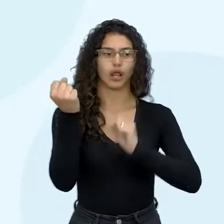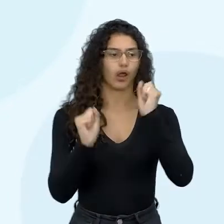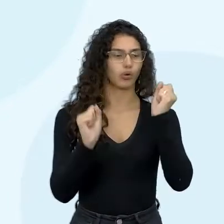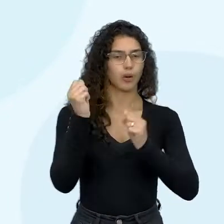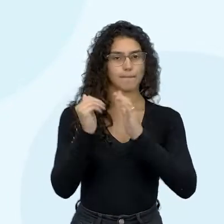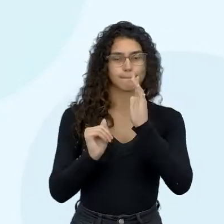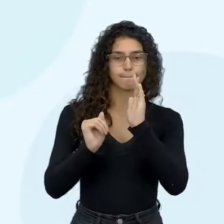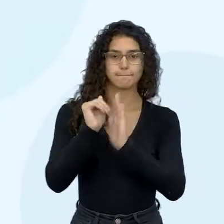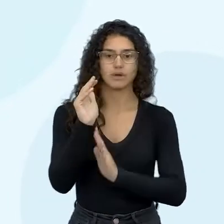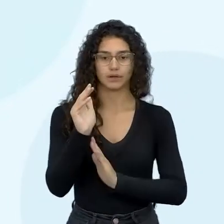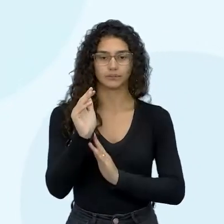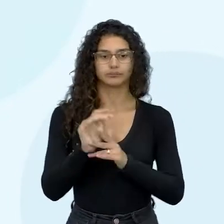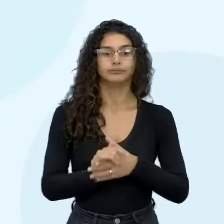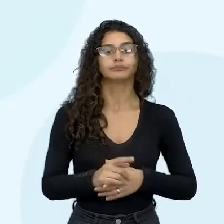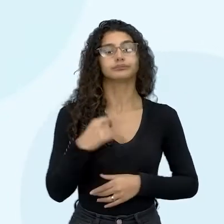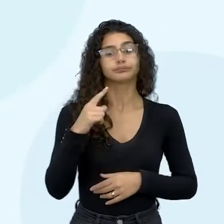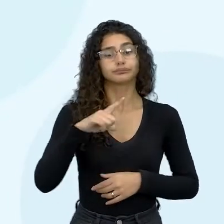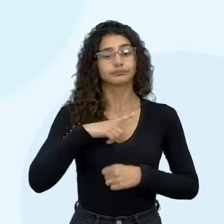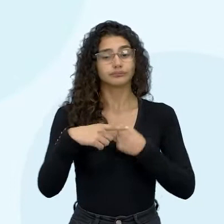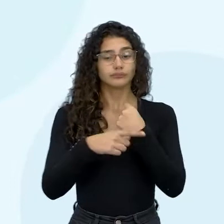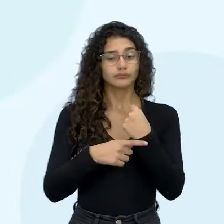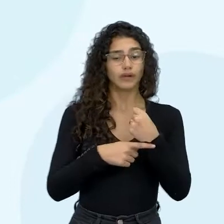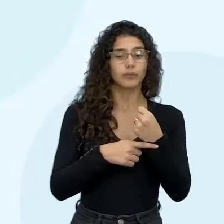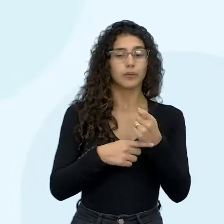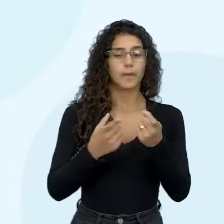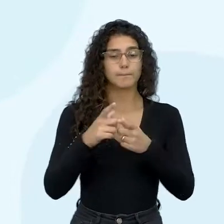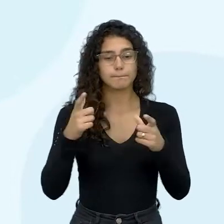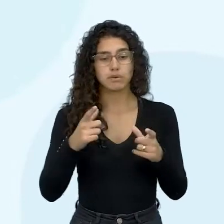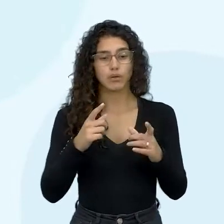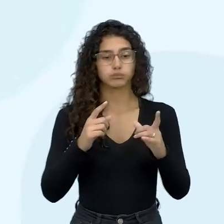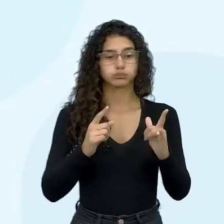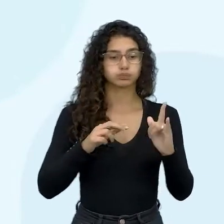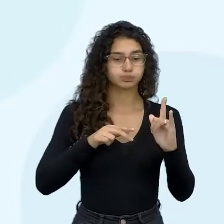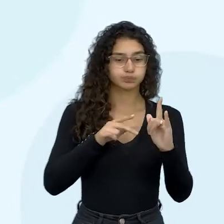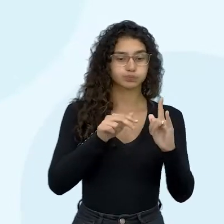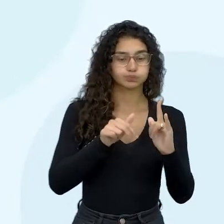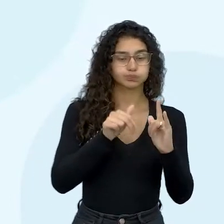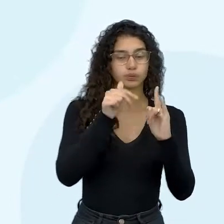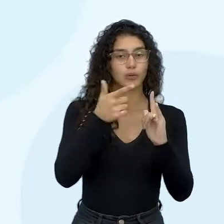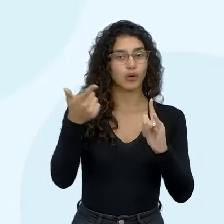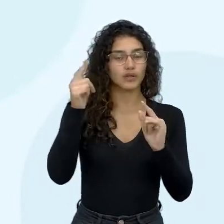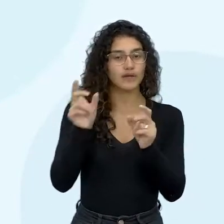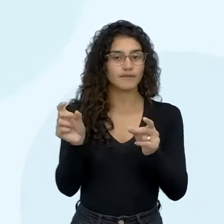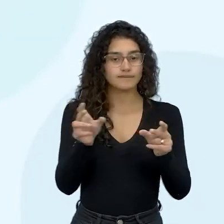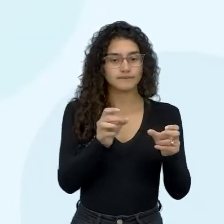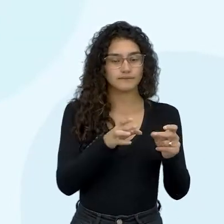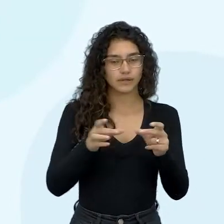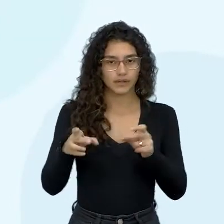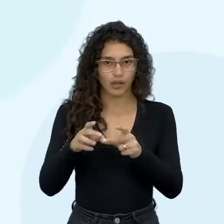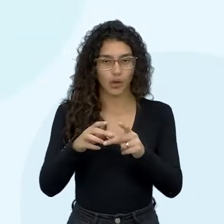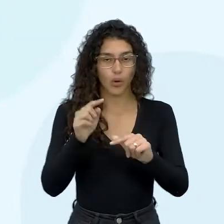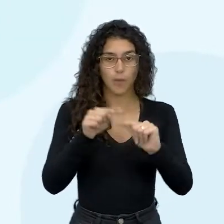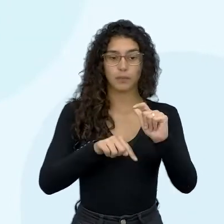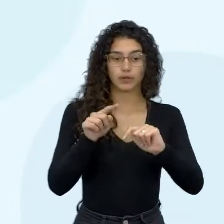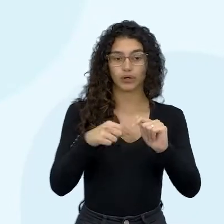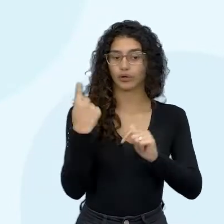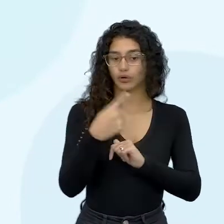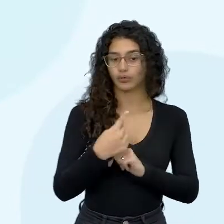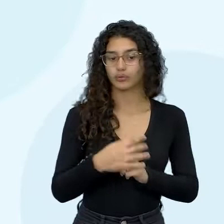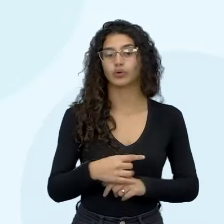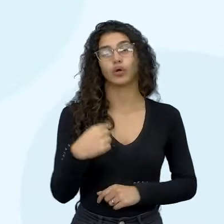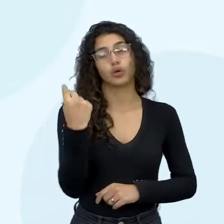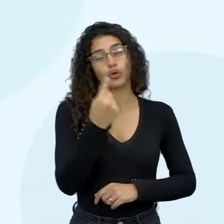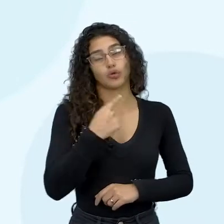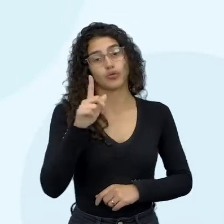construtora, teríamos o tempo de deslocamento do elevador para conseguir vender o produto, no nosso caso, que é